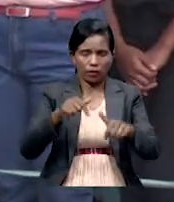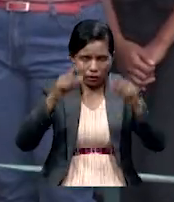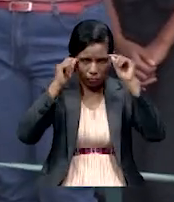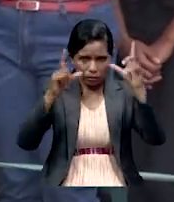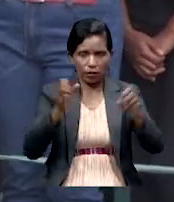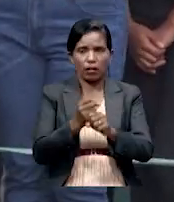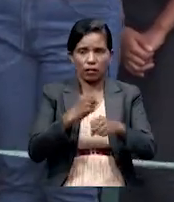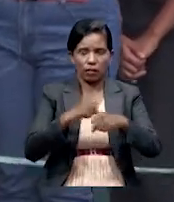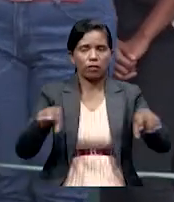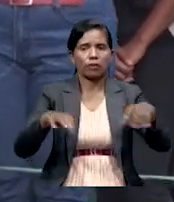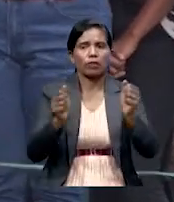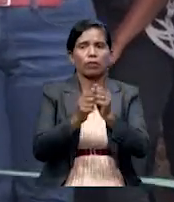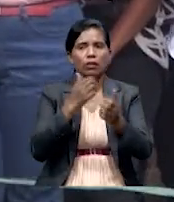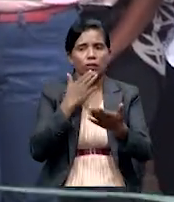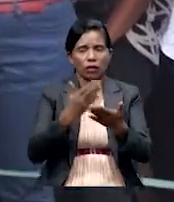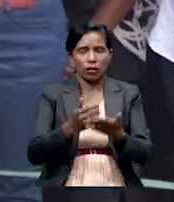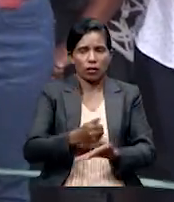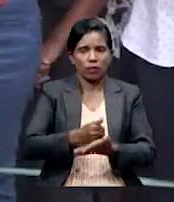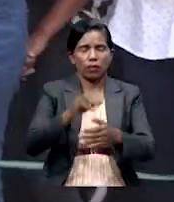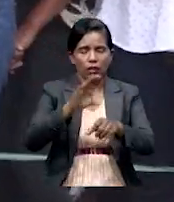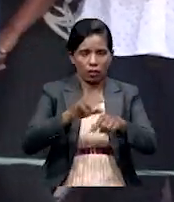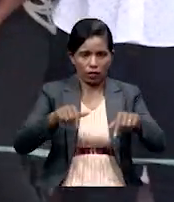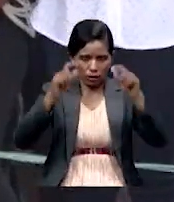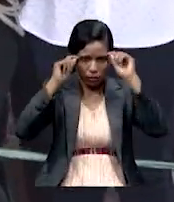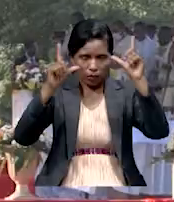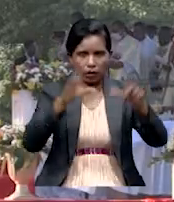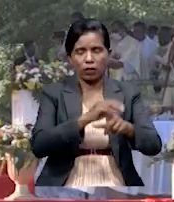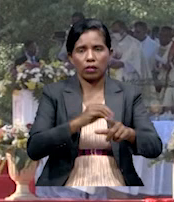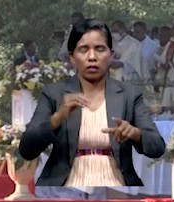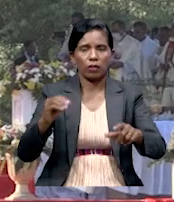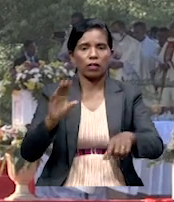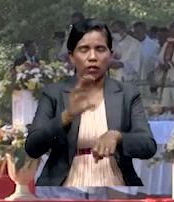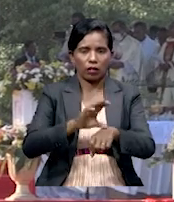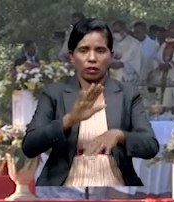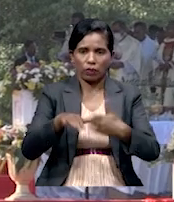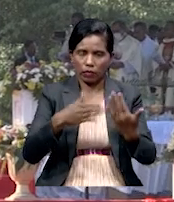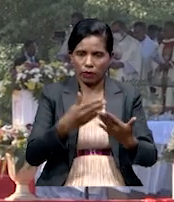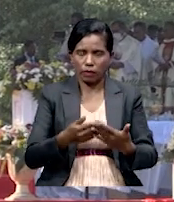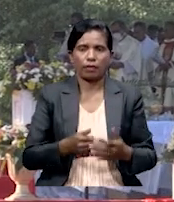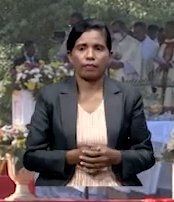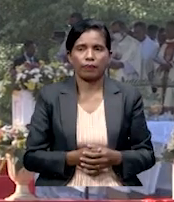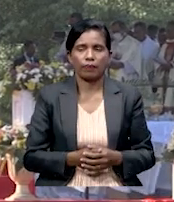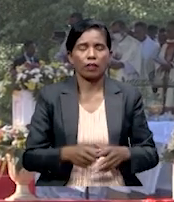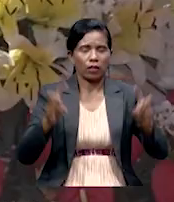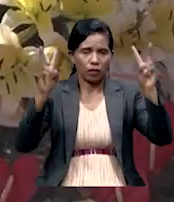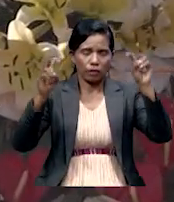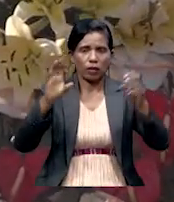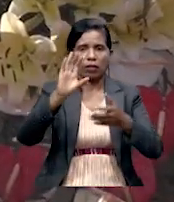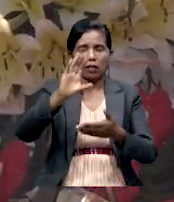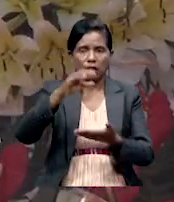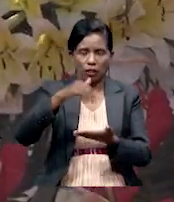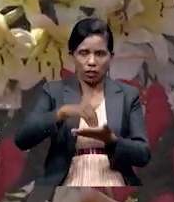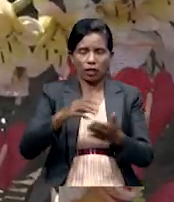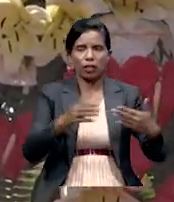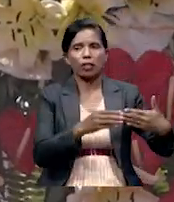Narodiak, onde serviu uma creda católica e Timor-Leste no creda universal. Aniceto afirma, título Cardeal, nebe líder